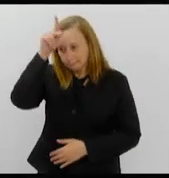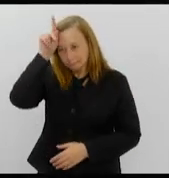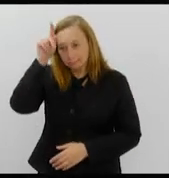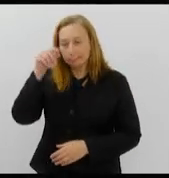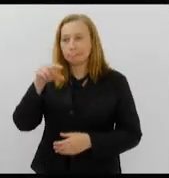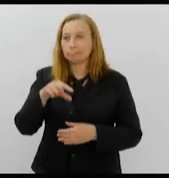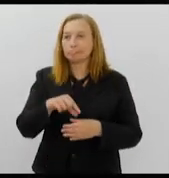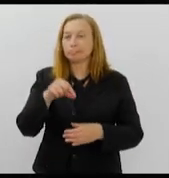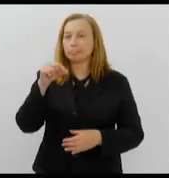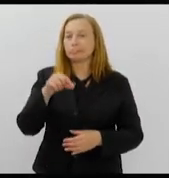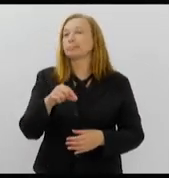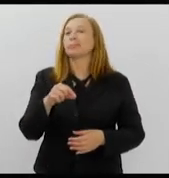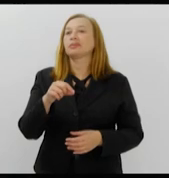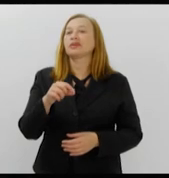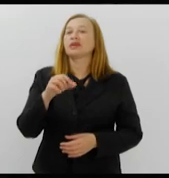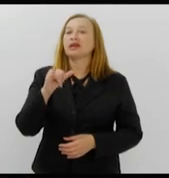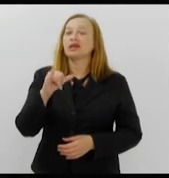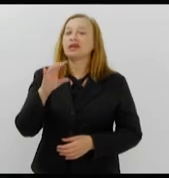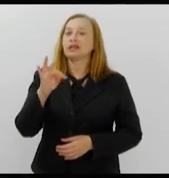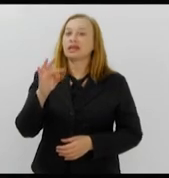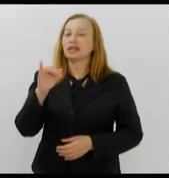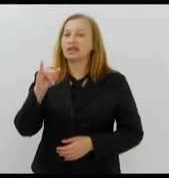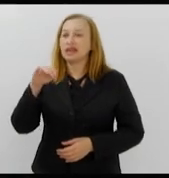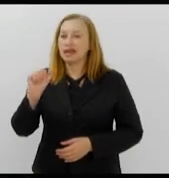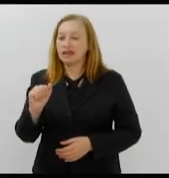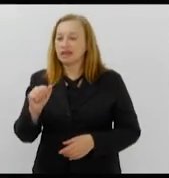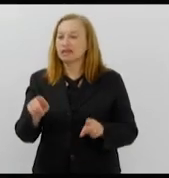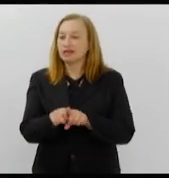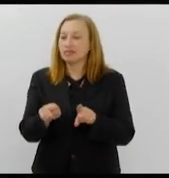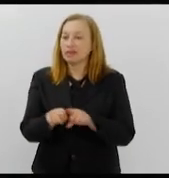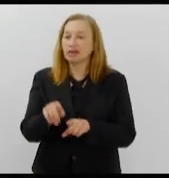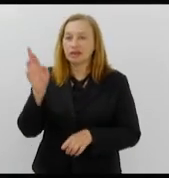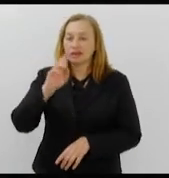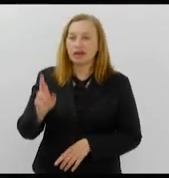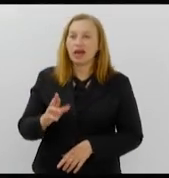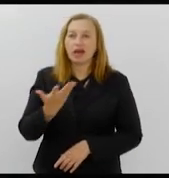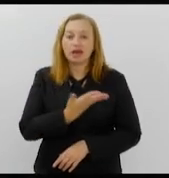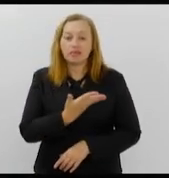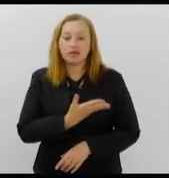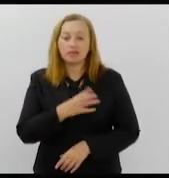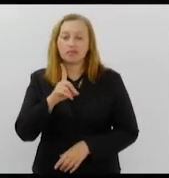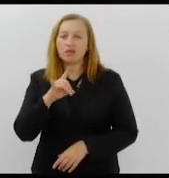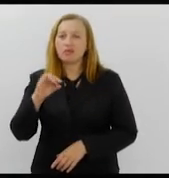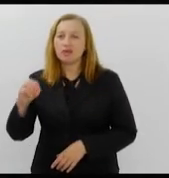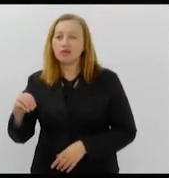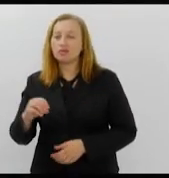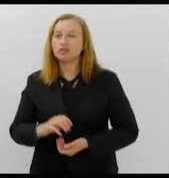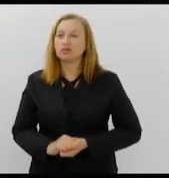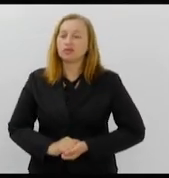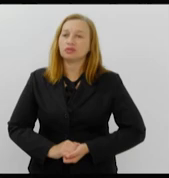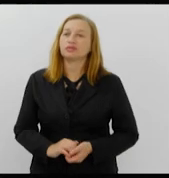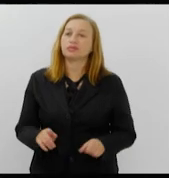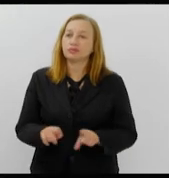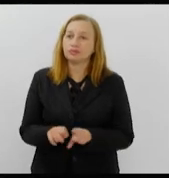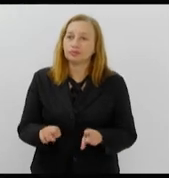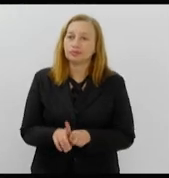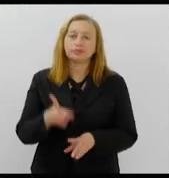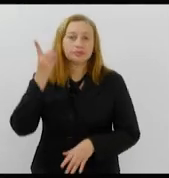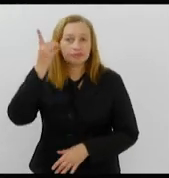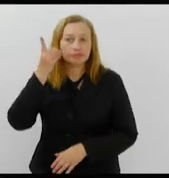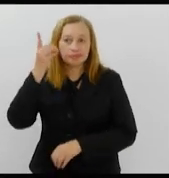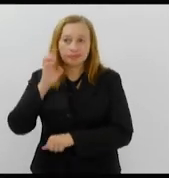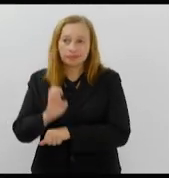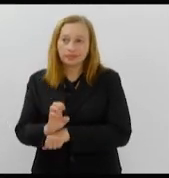de Itatiaia e Resende, né? Nosso amigo Caio e também o nosso deputado